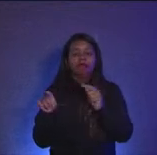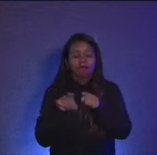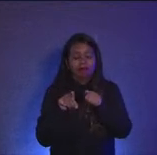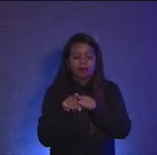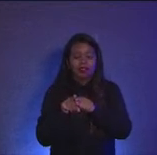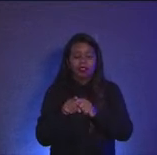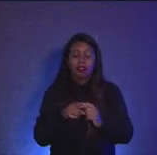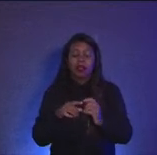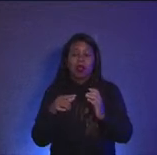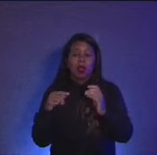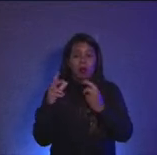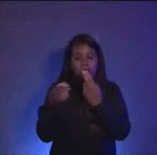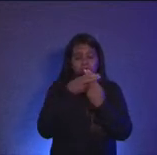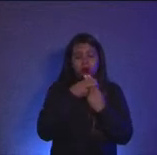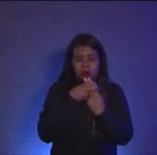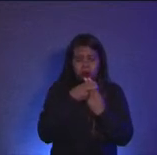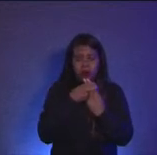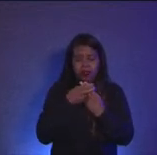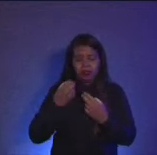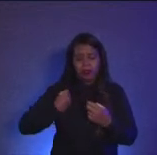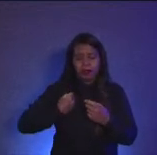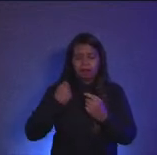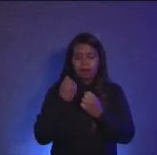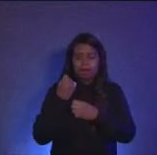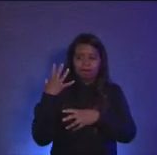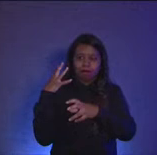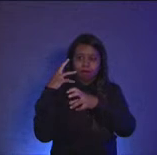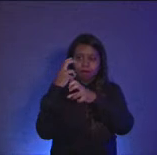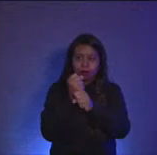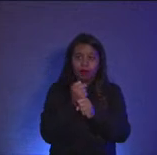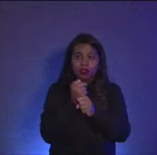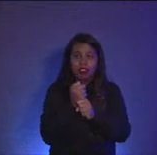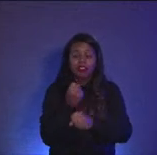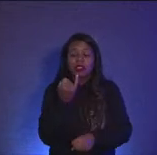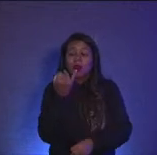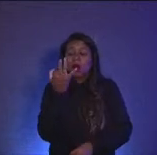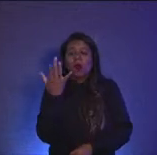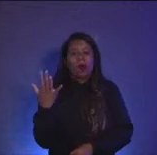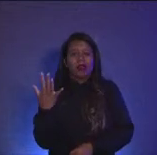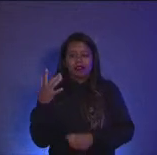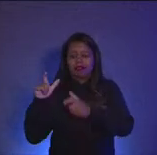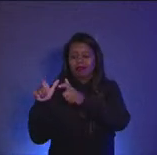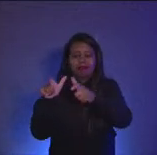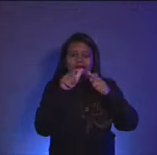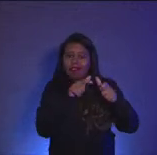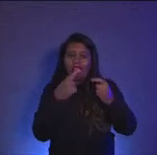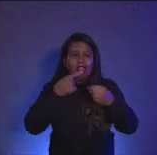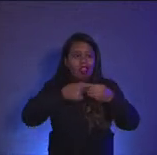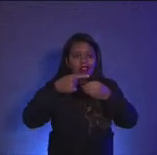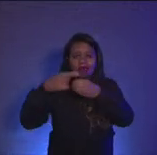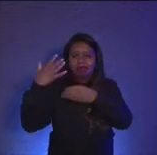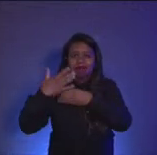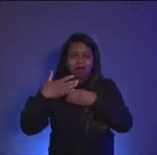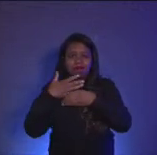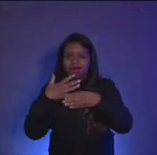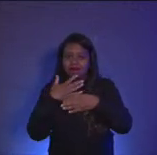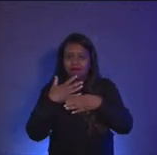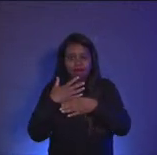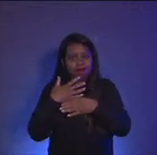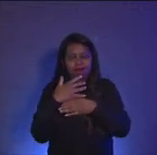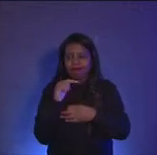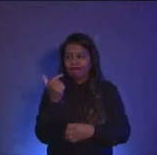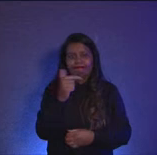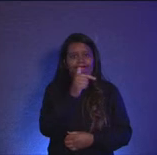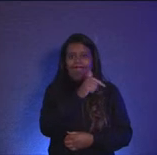ele diz os abortos legais, mas ele não dizia o município de moradia da pessoa, só